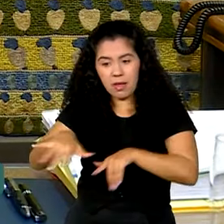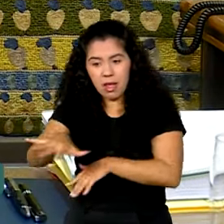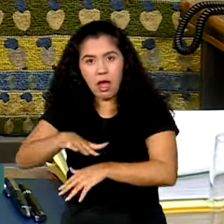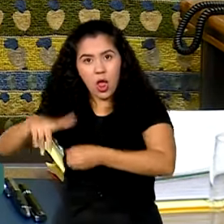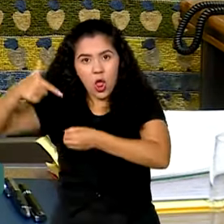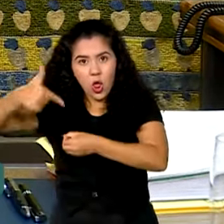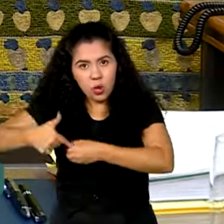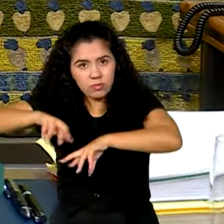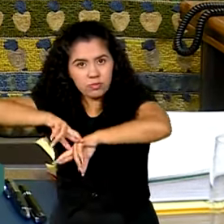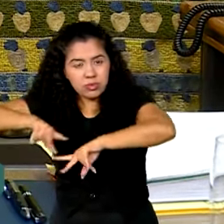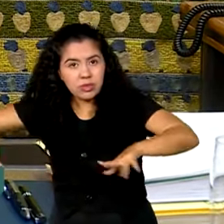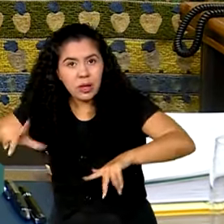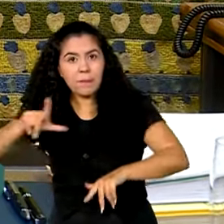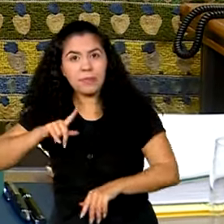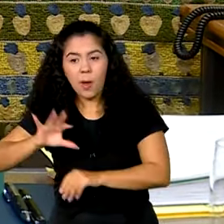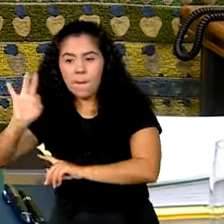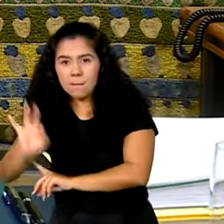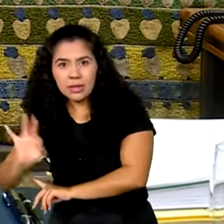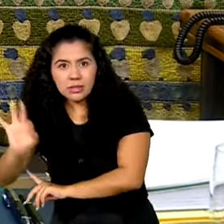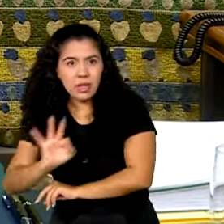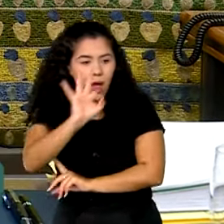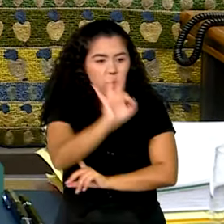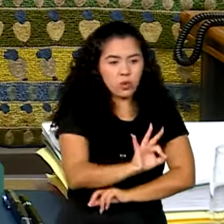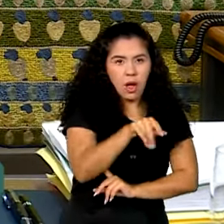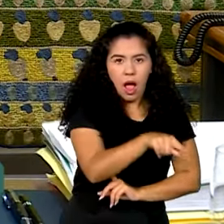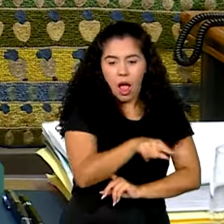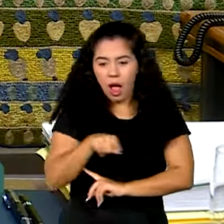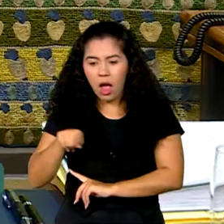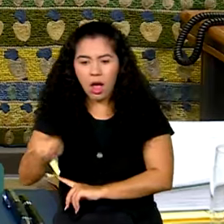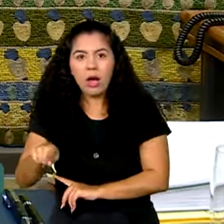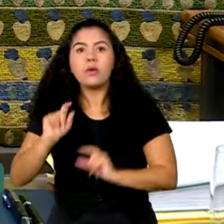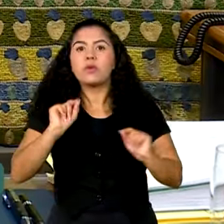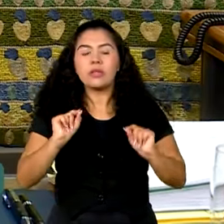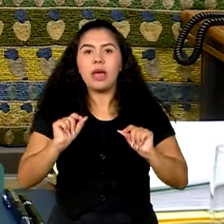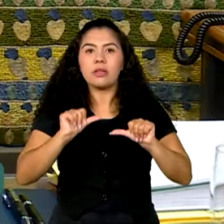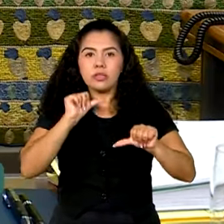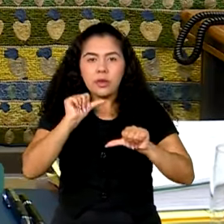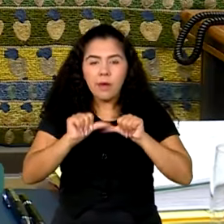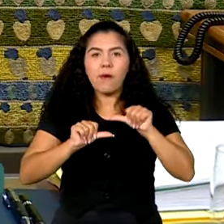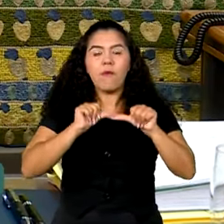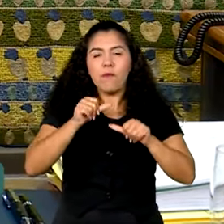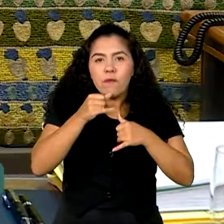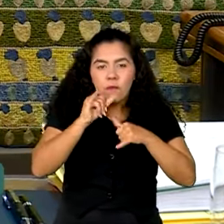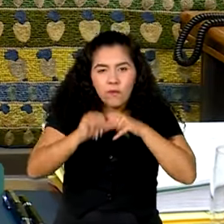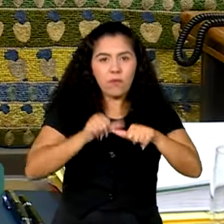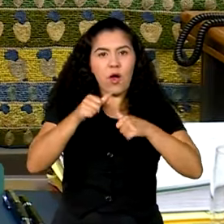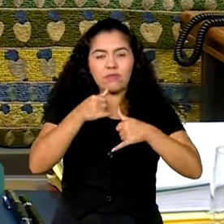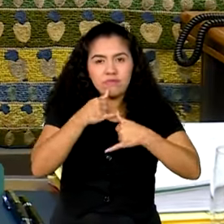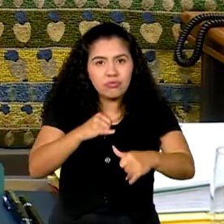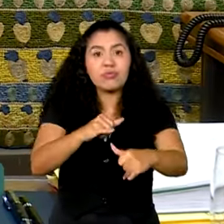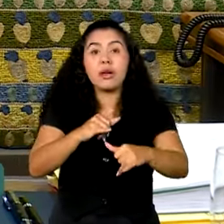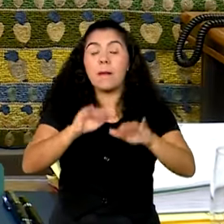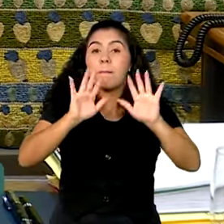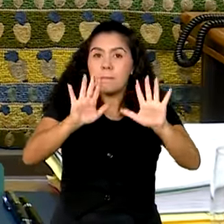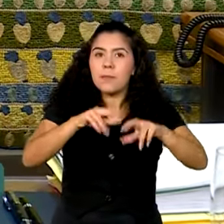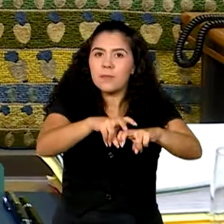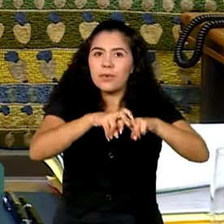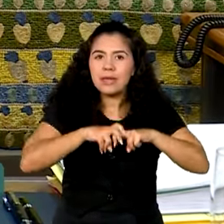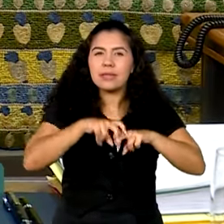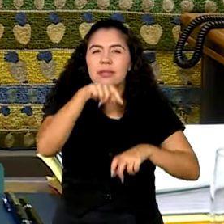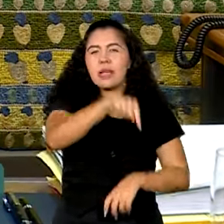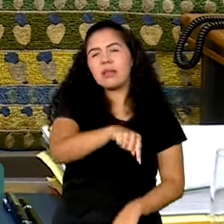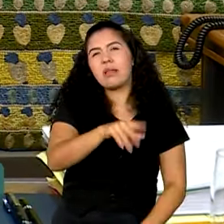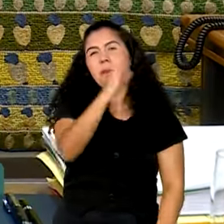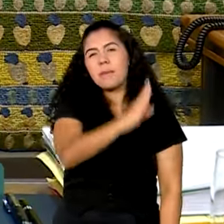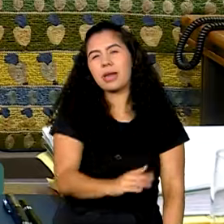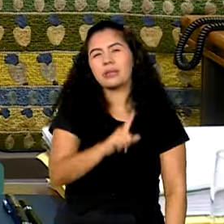assim, percentuais mais altos de fontes renováveis. E por isso que a matriz brasileira está em torno de